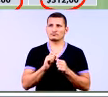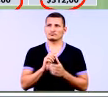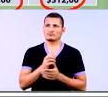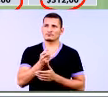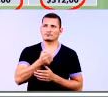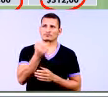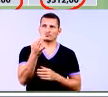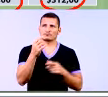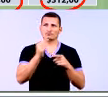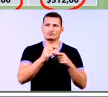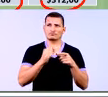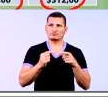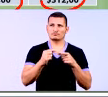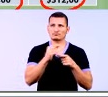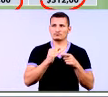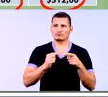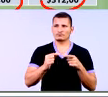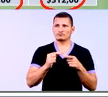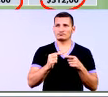de núcleos.